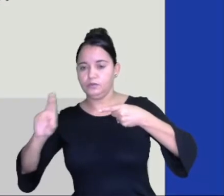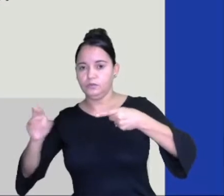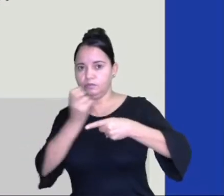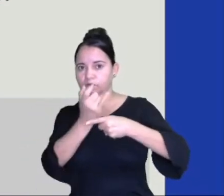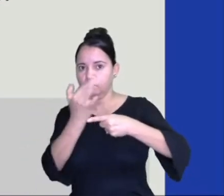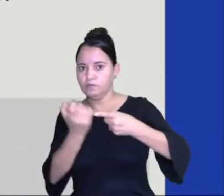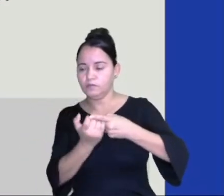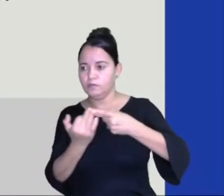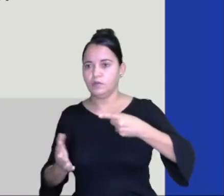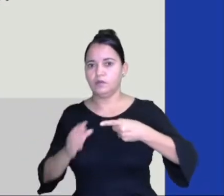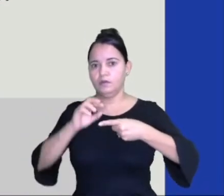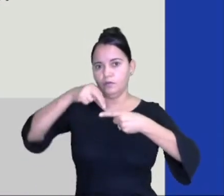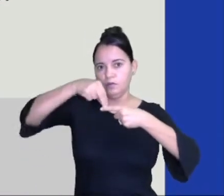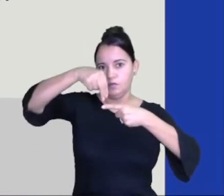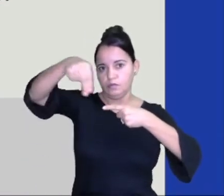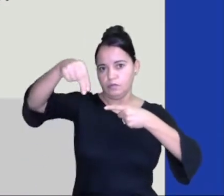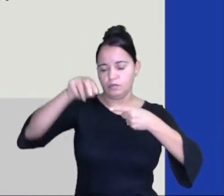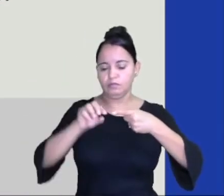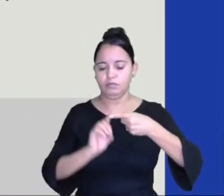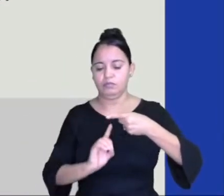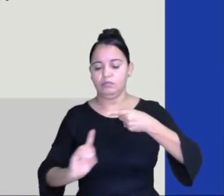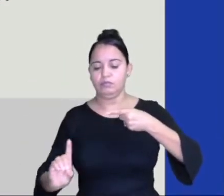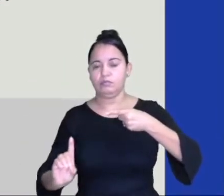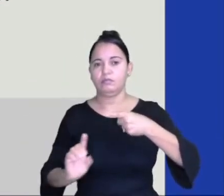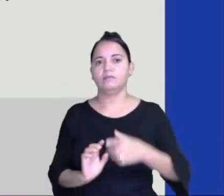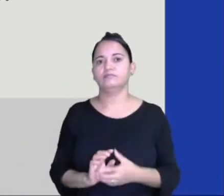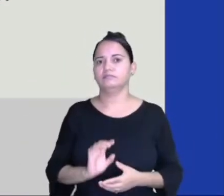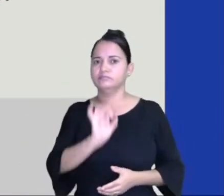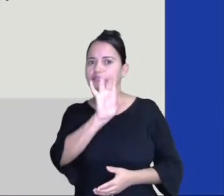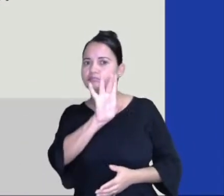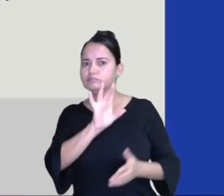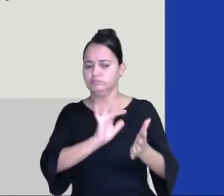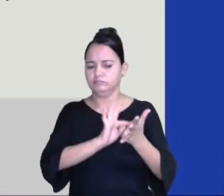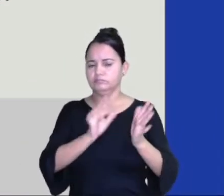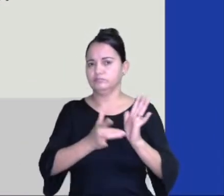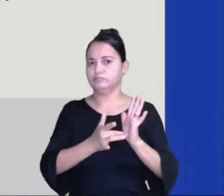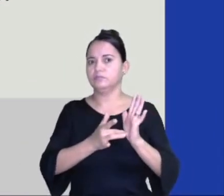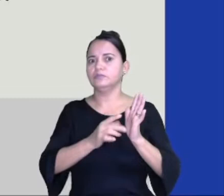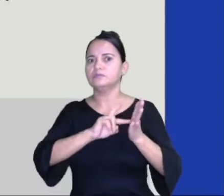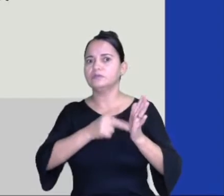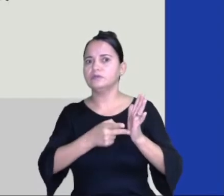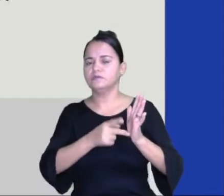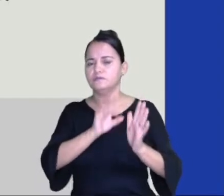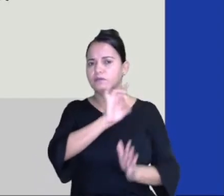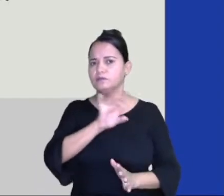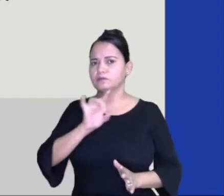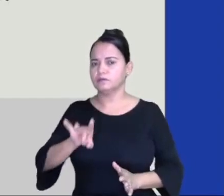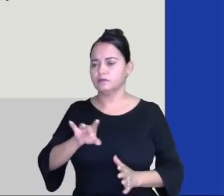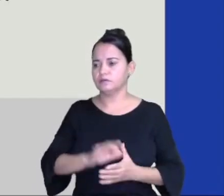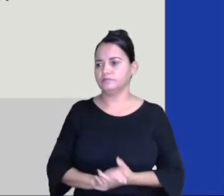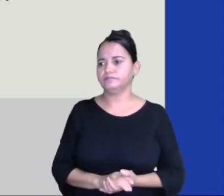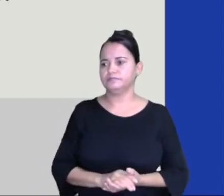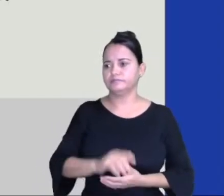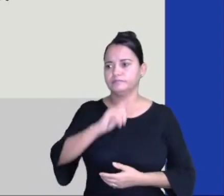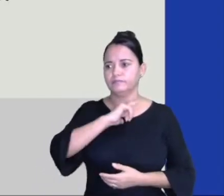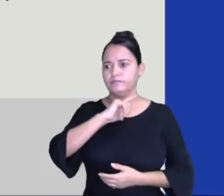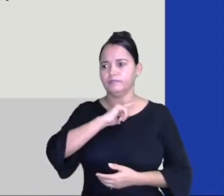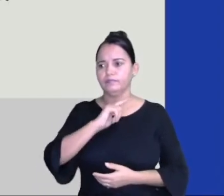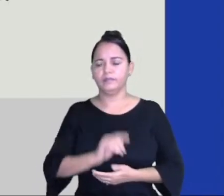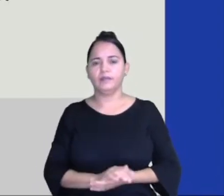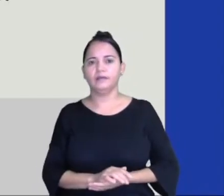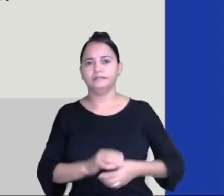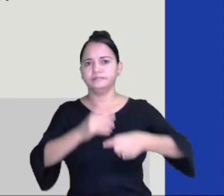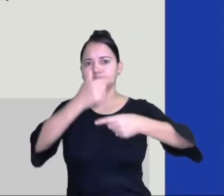mente. Ah, professor, e o que significa cada um desses? Vamos identificar aí, eu tenho 2/3, né?